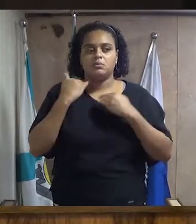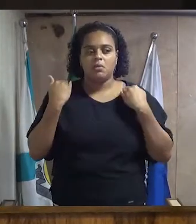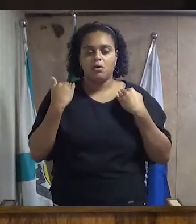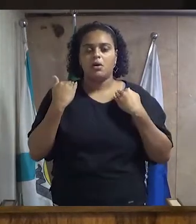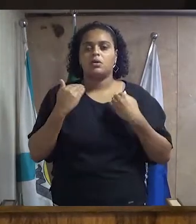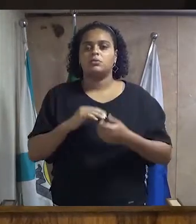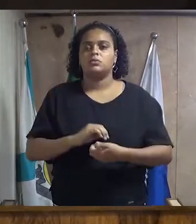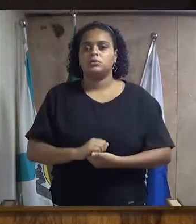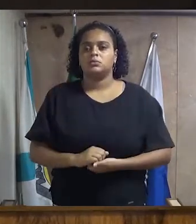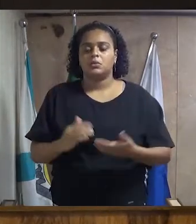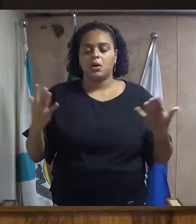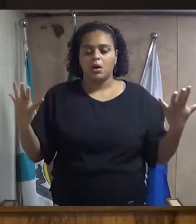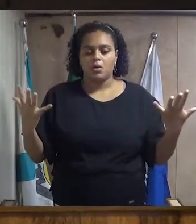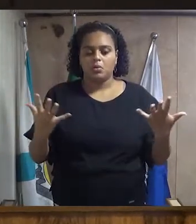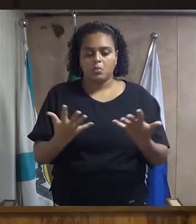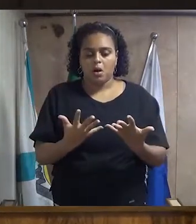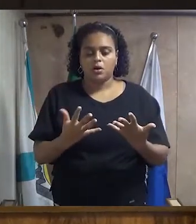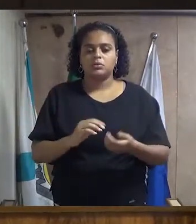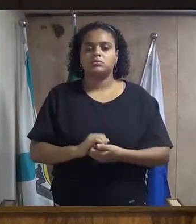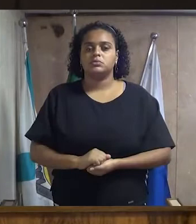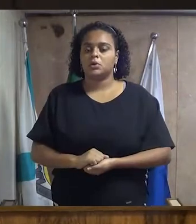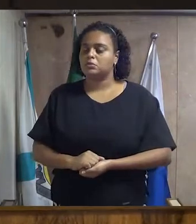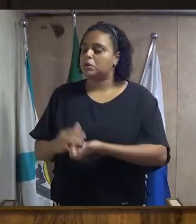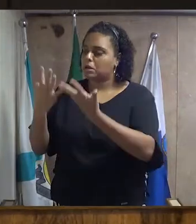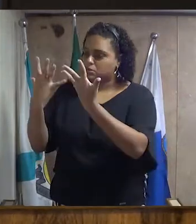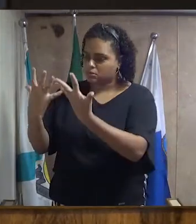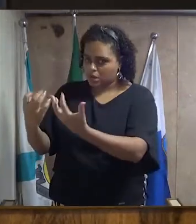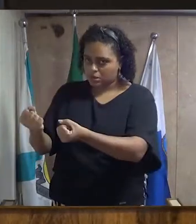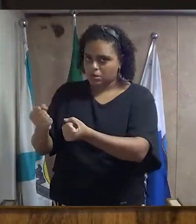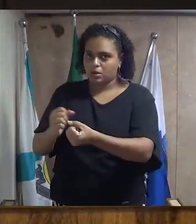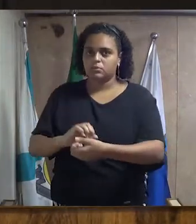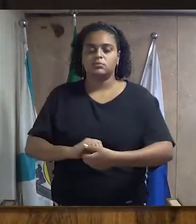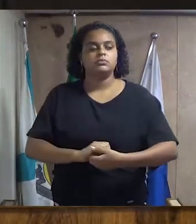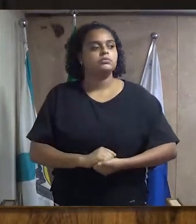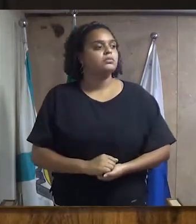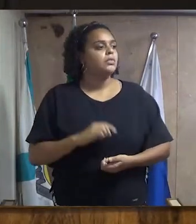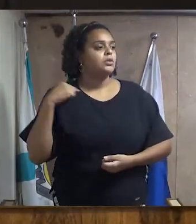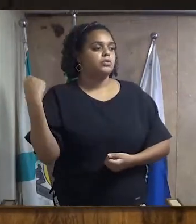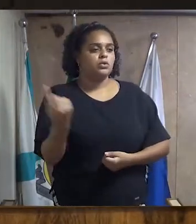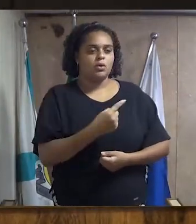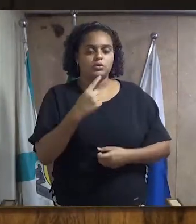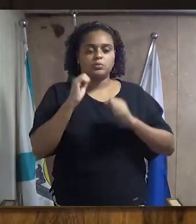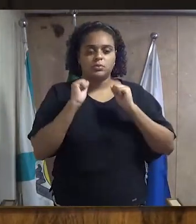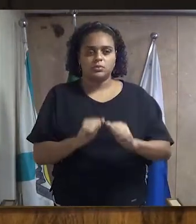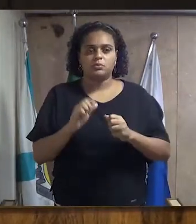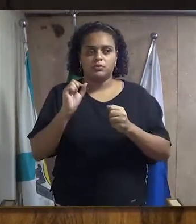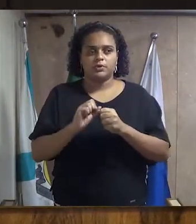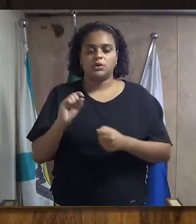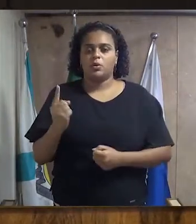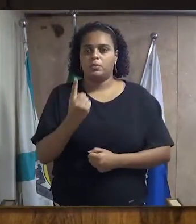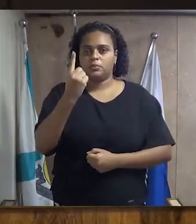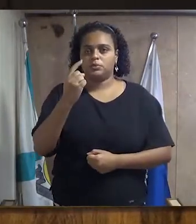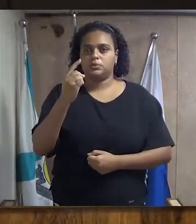E a partir desse momento, se o senhor assim permitir, para nós possamos fazer um minuto de silêncio.